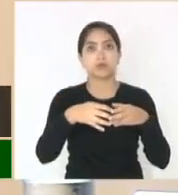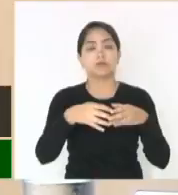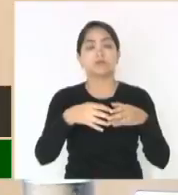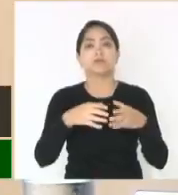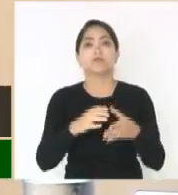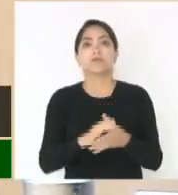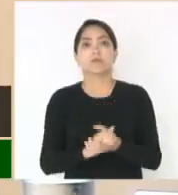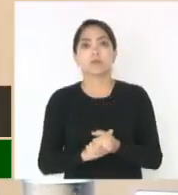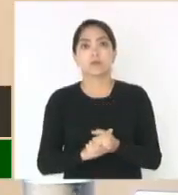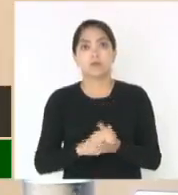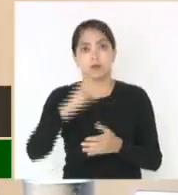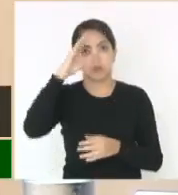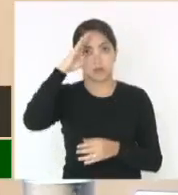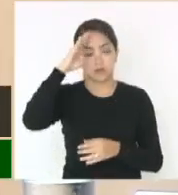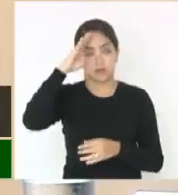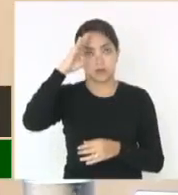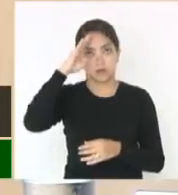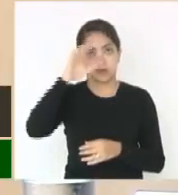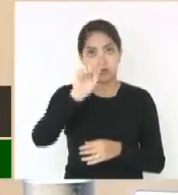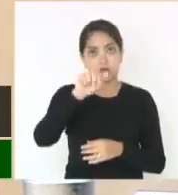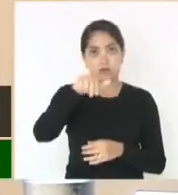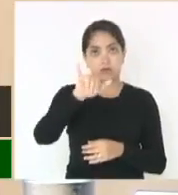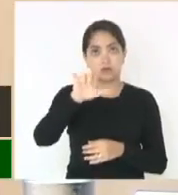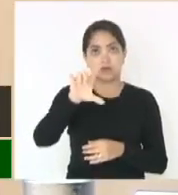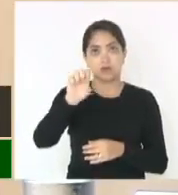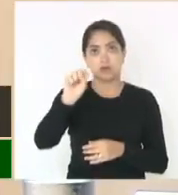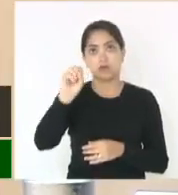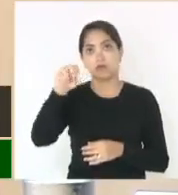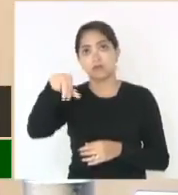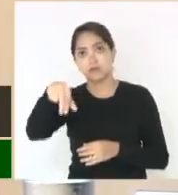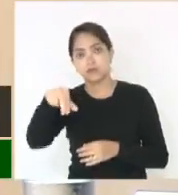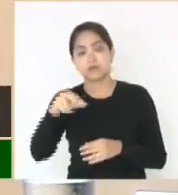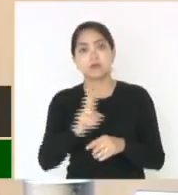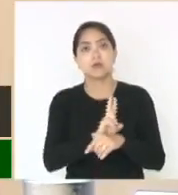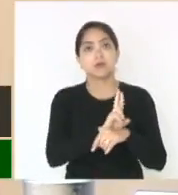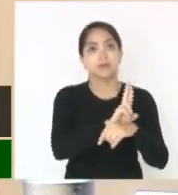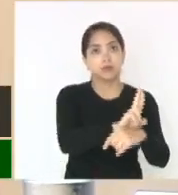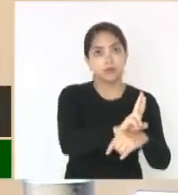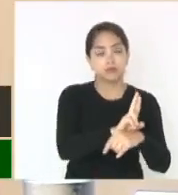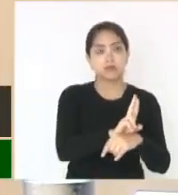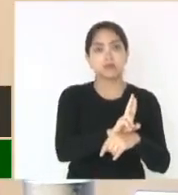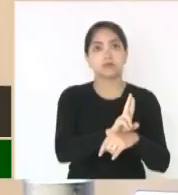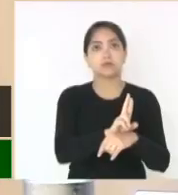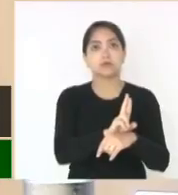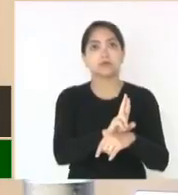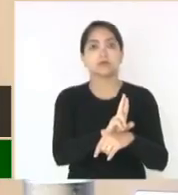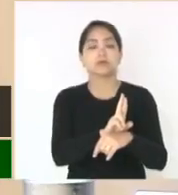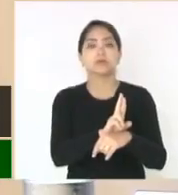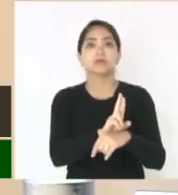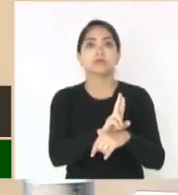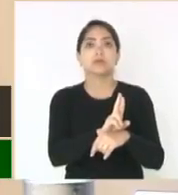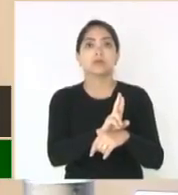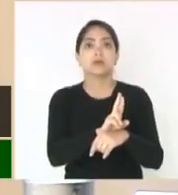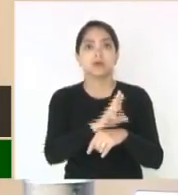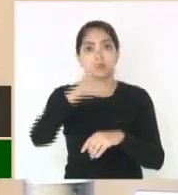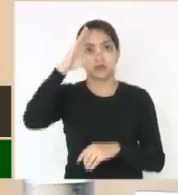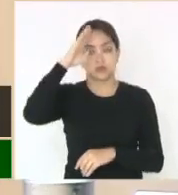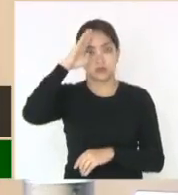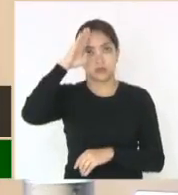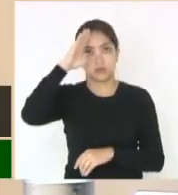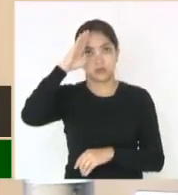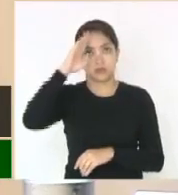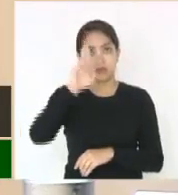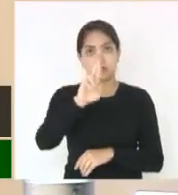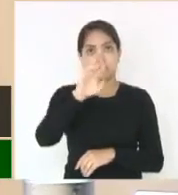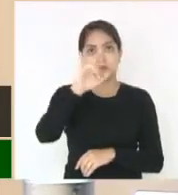Motorizada, Coronel Arilson Pinheiro Paiva, neste ato, representando o excelentíssimo senhor general da Brigada,